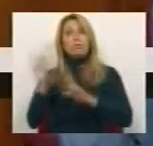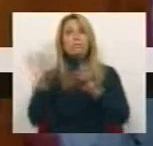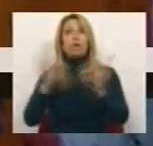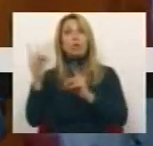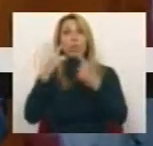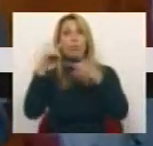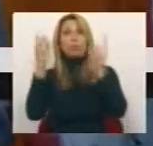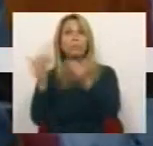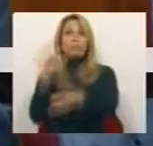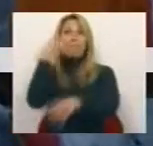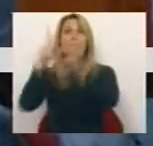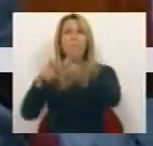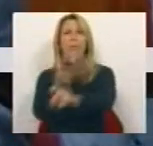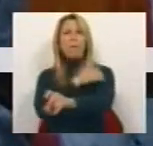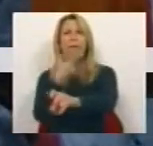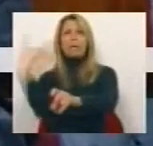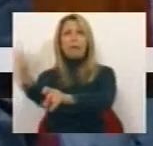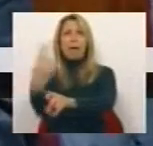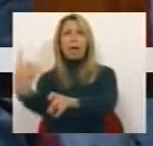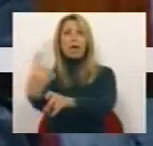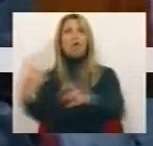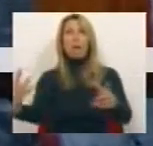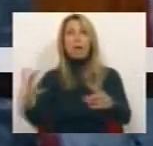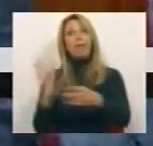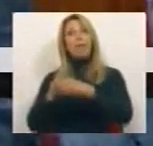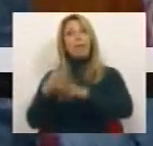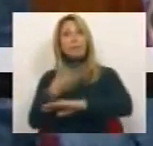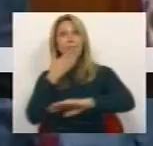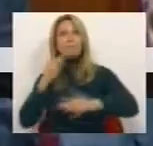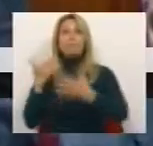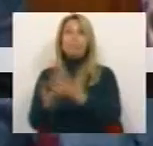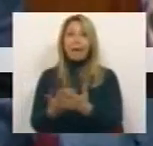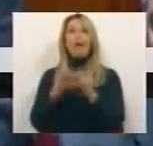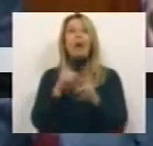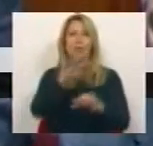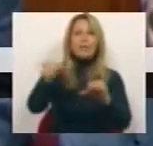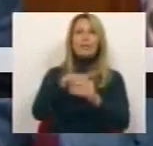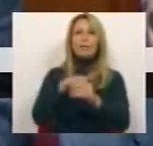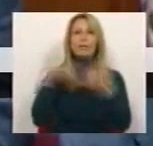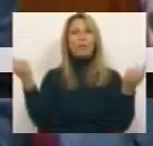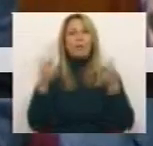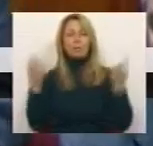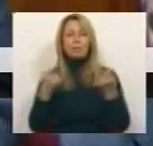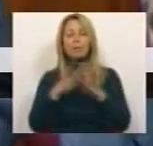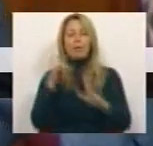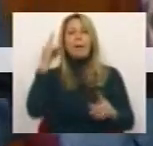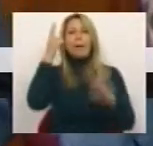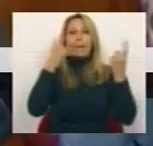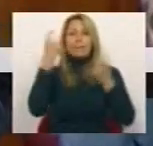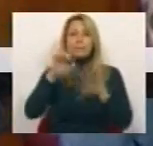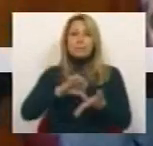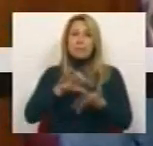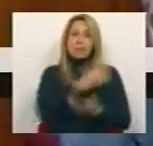zonas isoladas, criando acessibilidade, promovendo a inclusão. A pensar nos centros urbanos, abrimos portas à